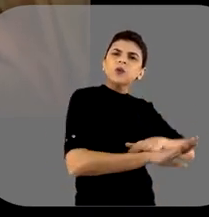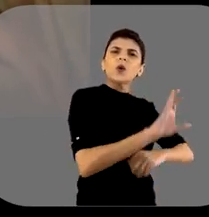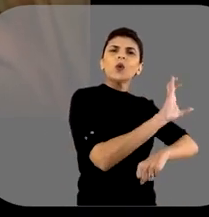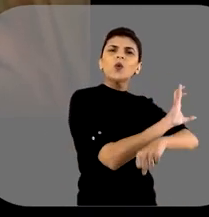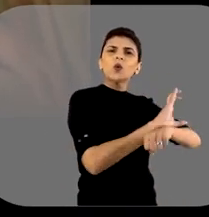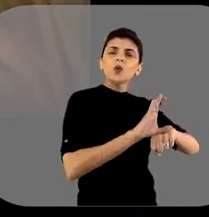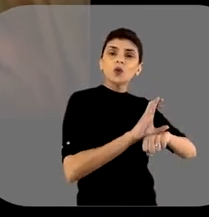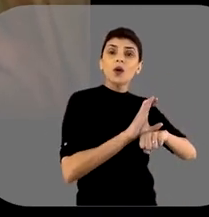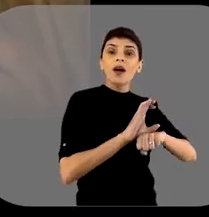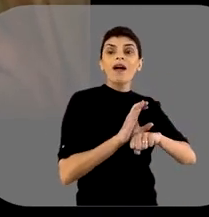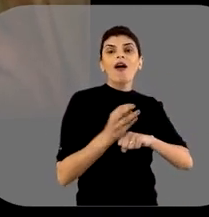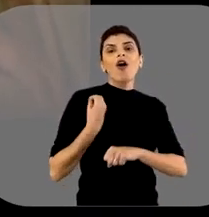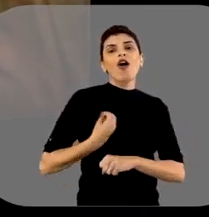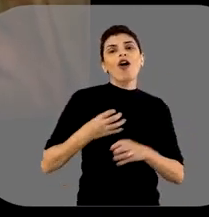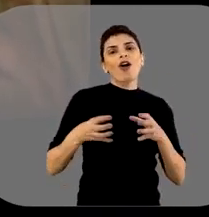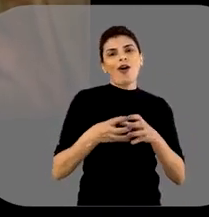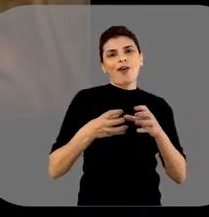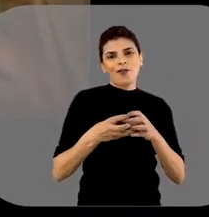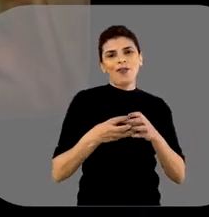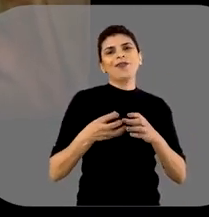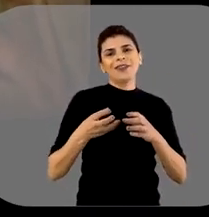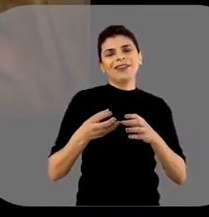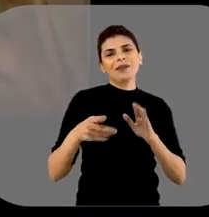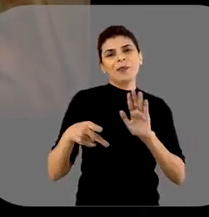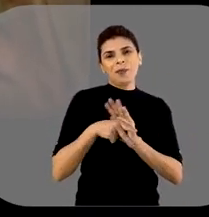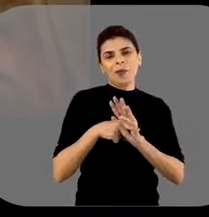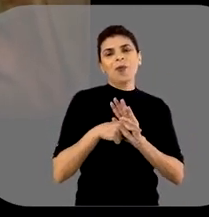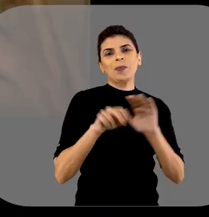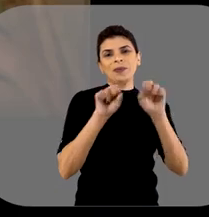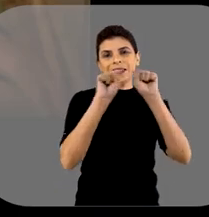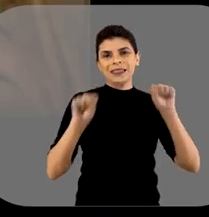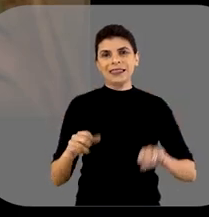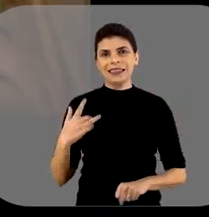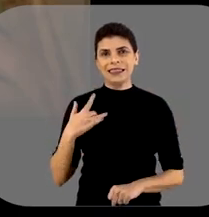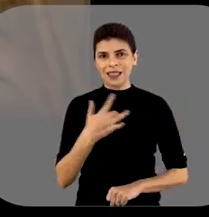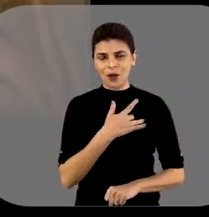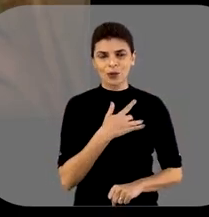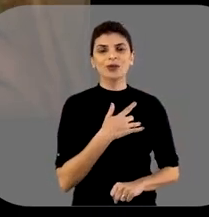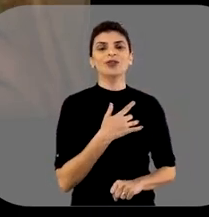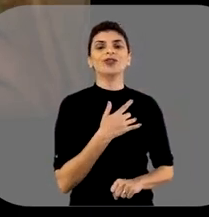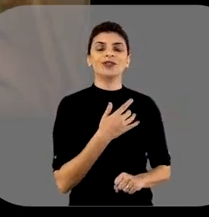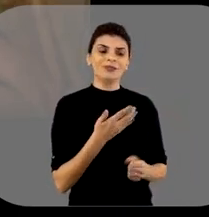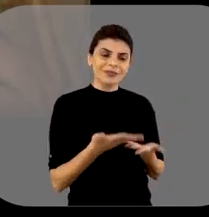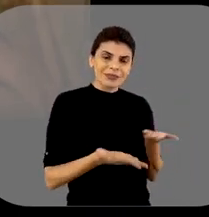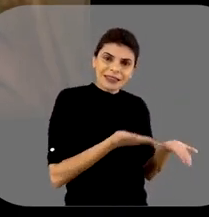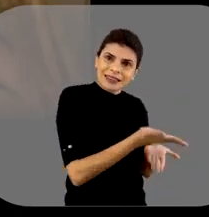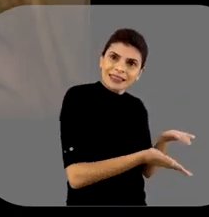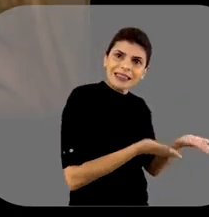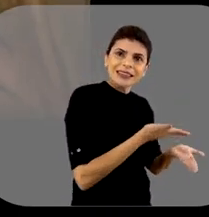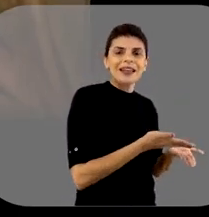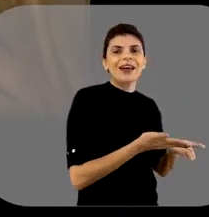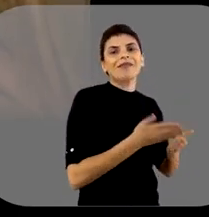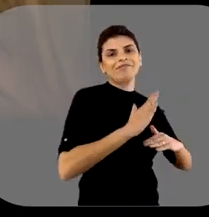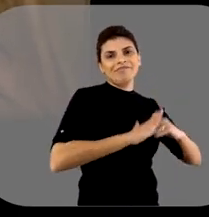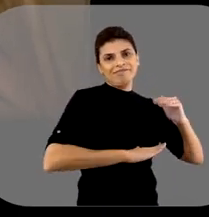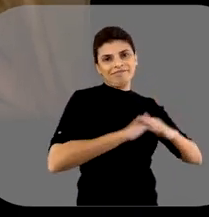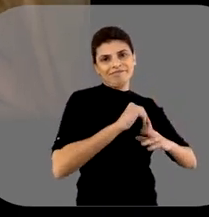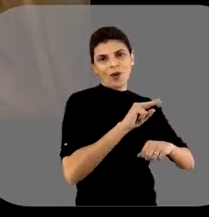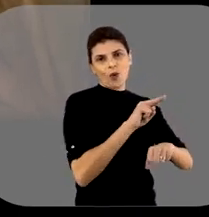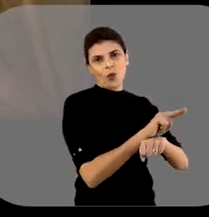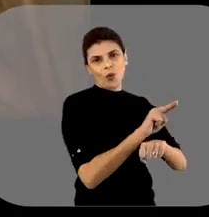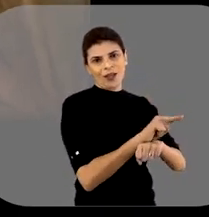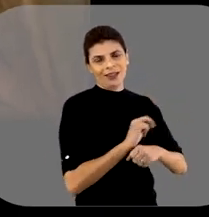hegemônico, o modo habitual, né, do sistema de saúde lidar com as práticas de